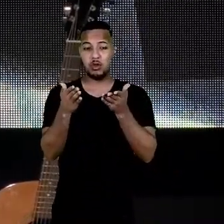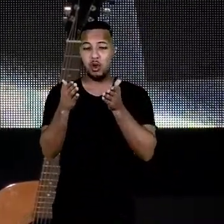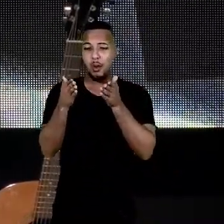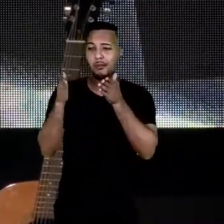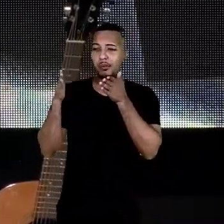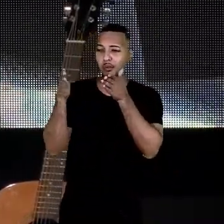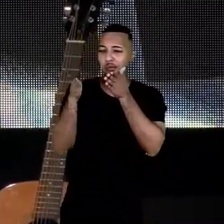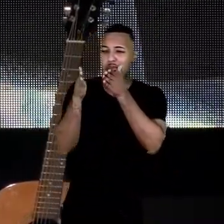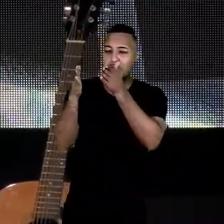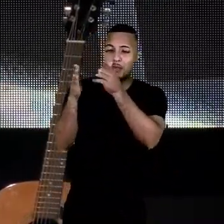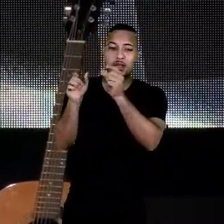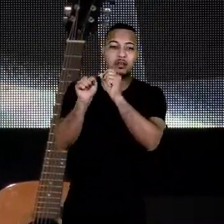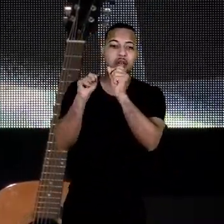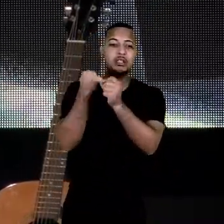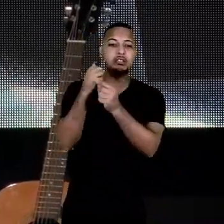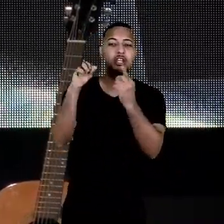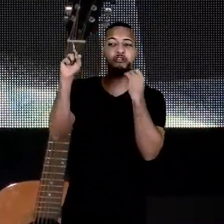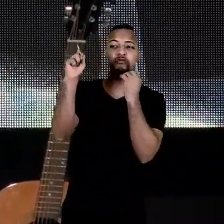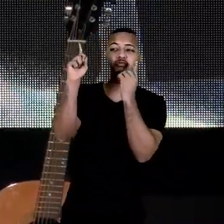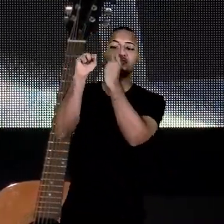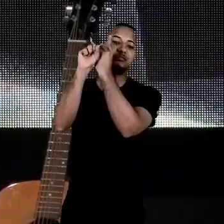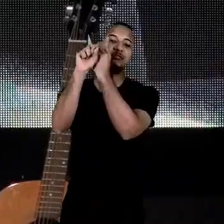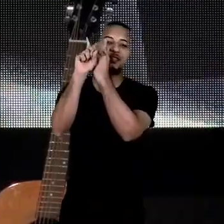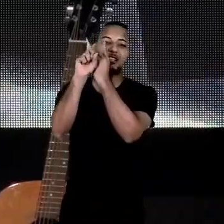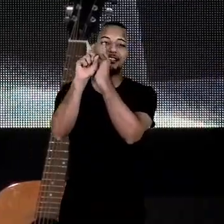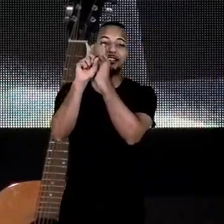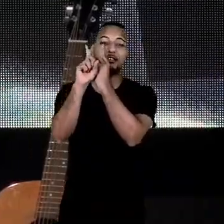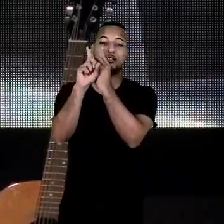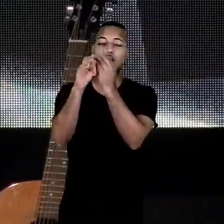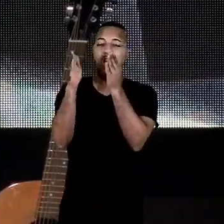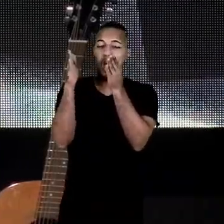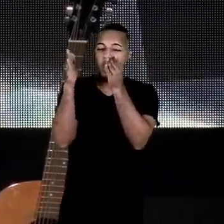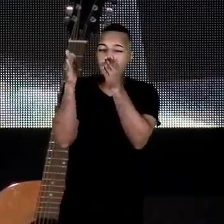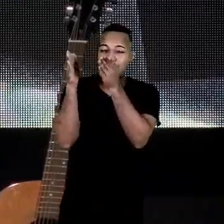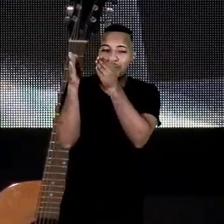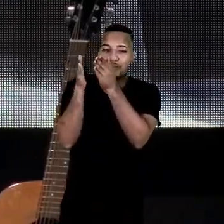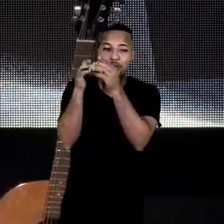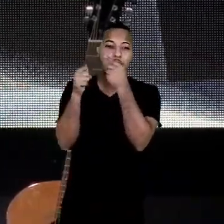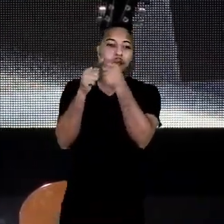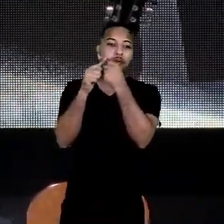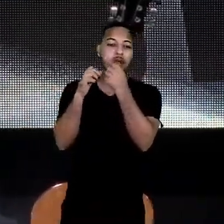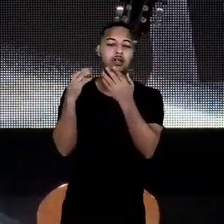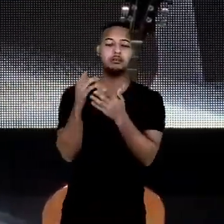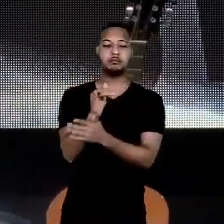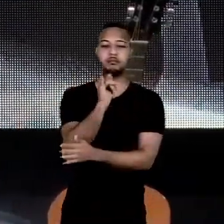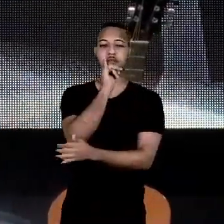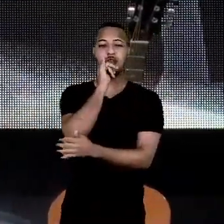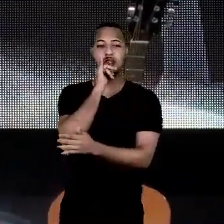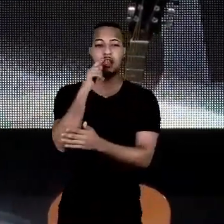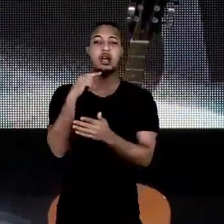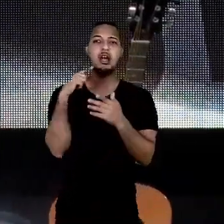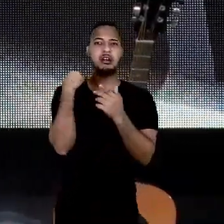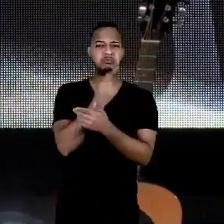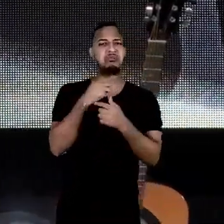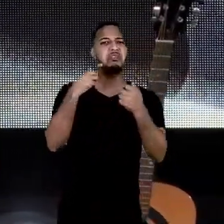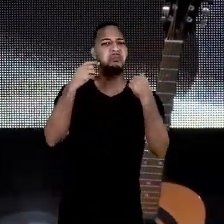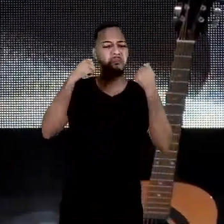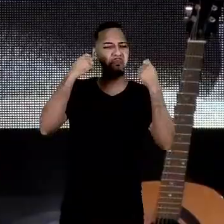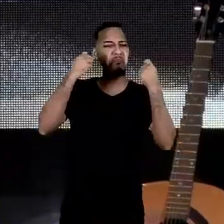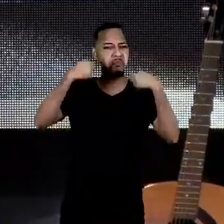estreito. Que bom! Porque a gente pode chegar no céu cheio de marcas, mas a gente vai chegar